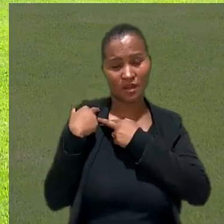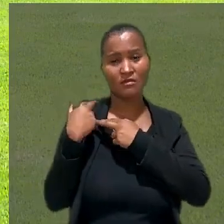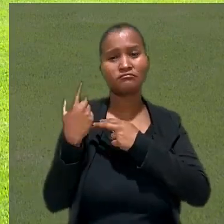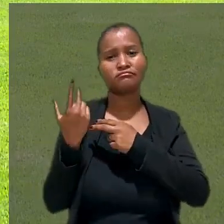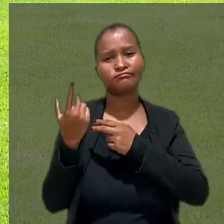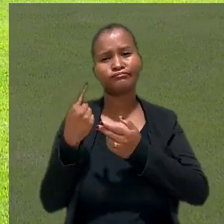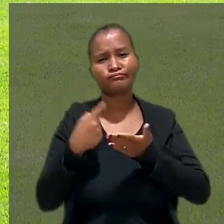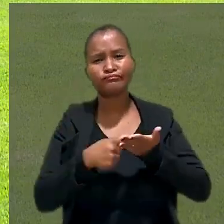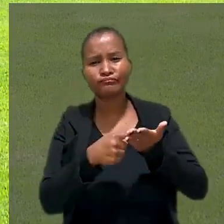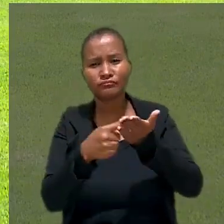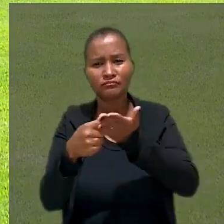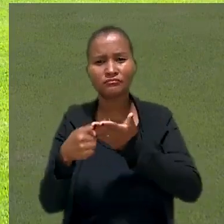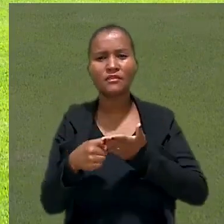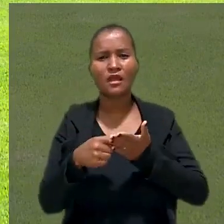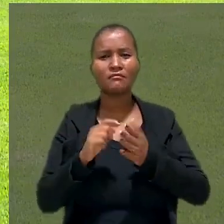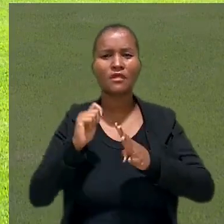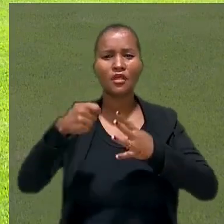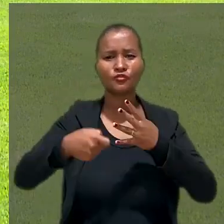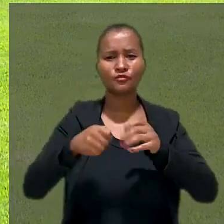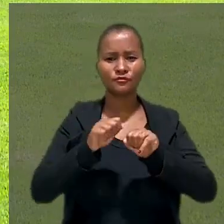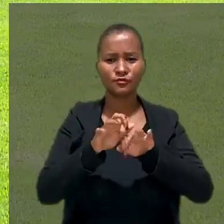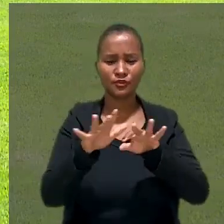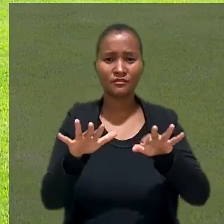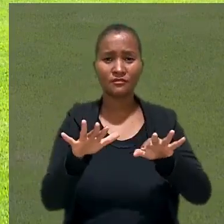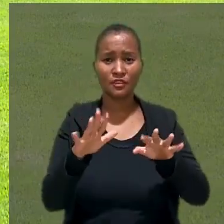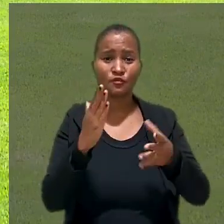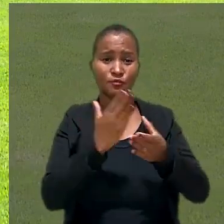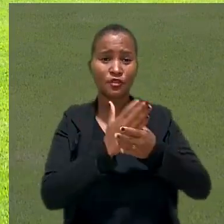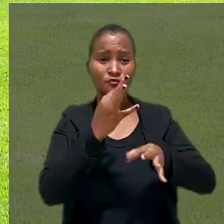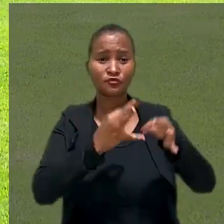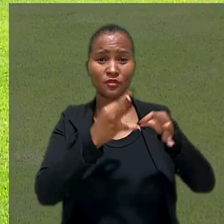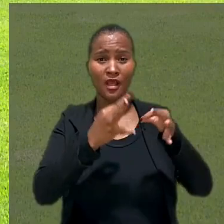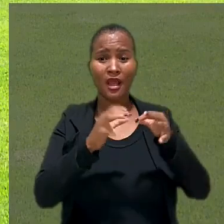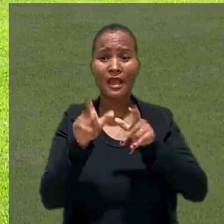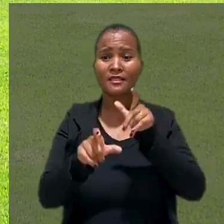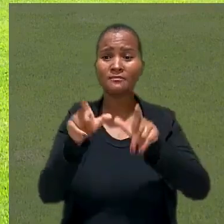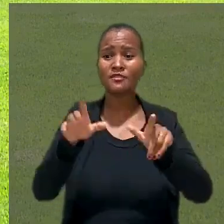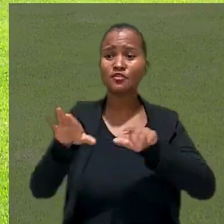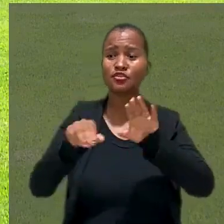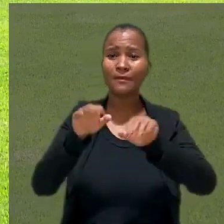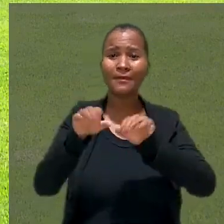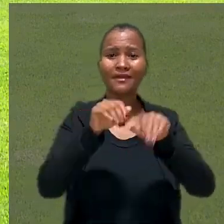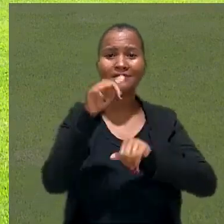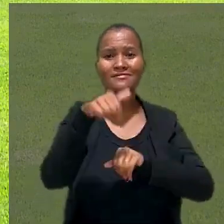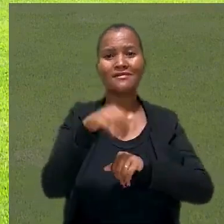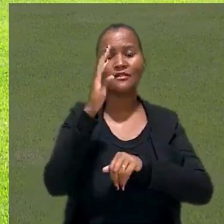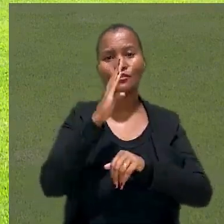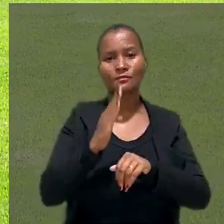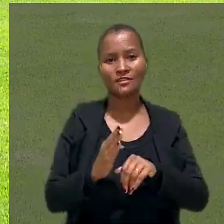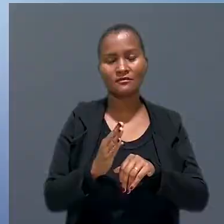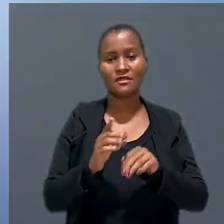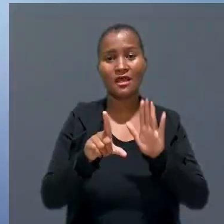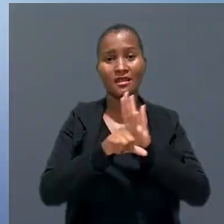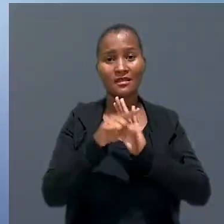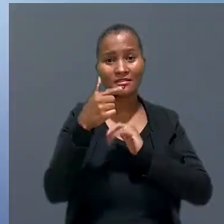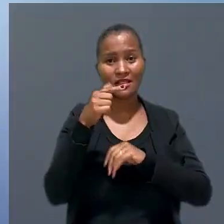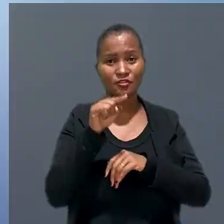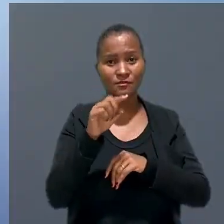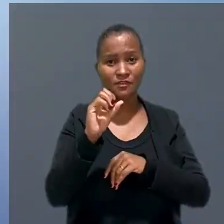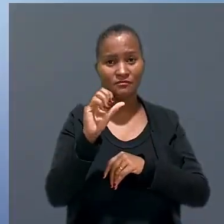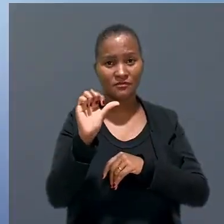por uniformizar a jurisprudência da Corte. Nos casos julgados, as pessoas foram recrutadas no Brasil. A